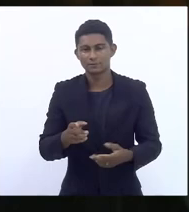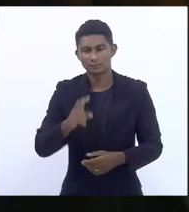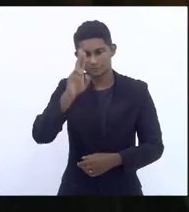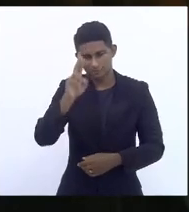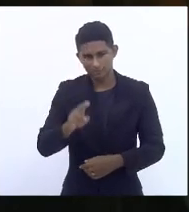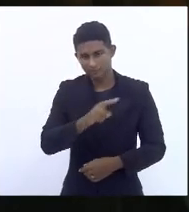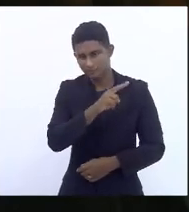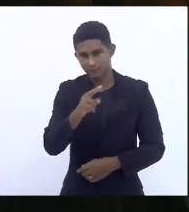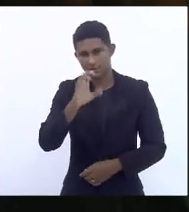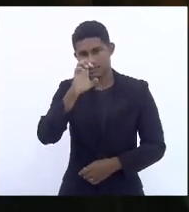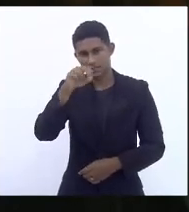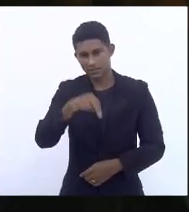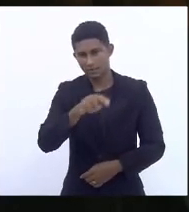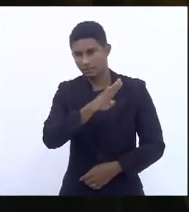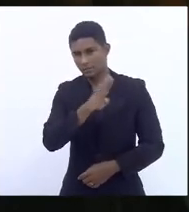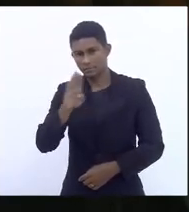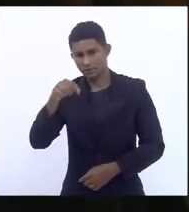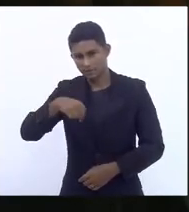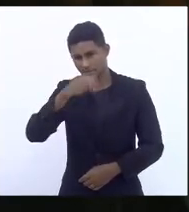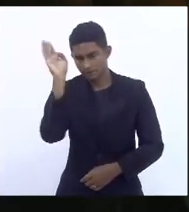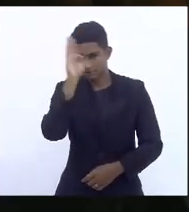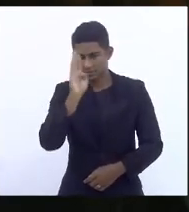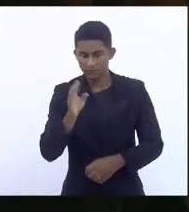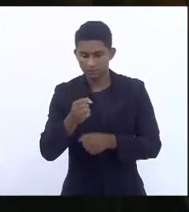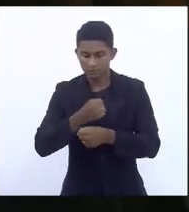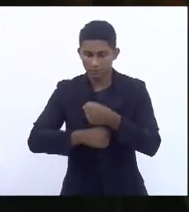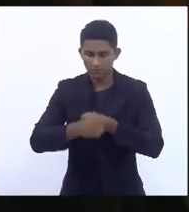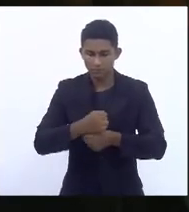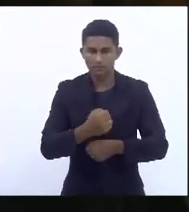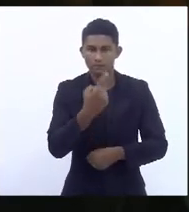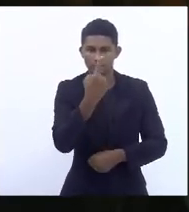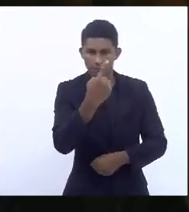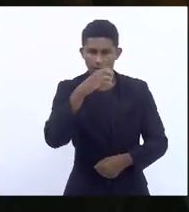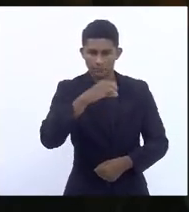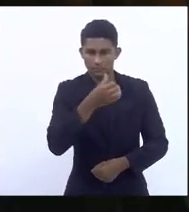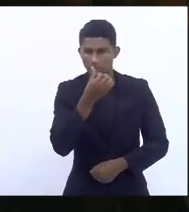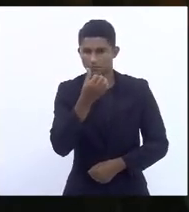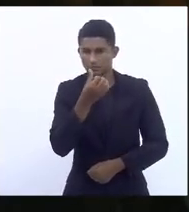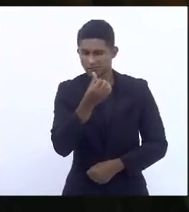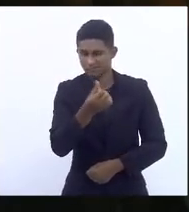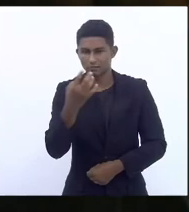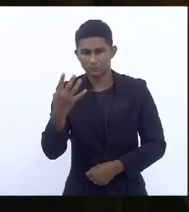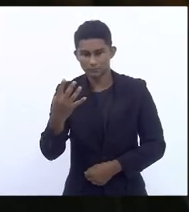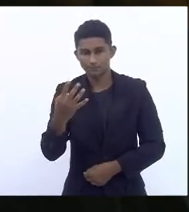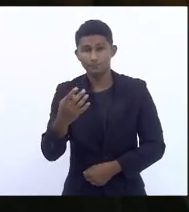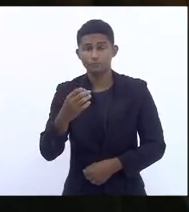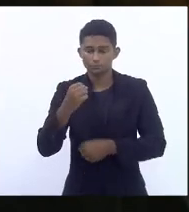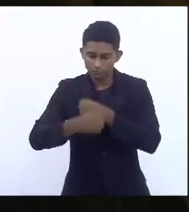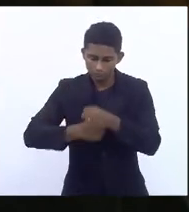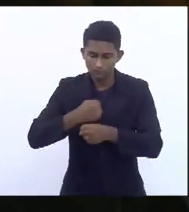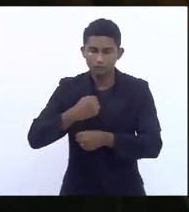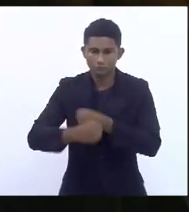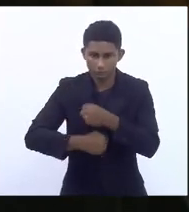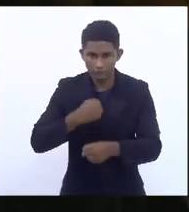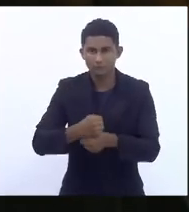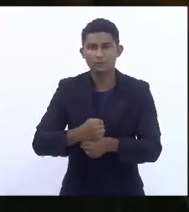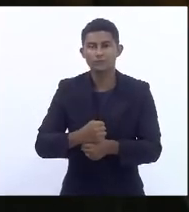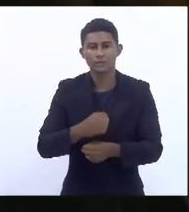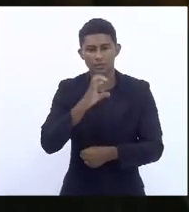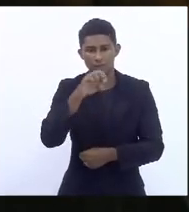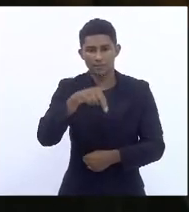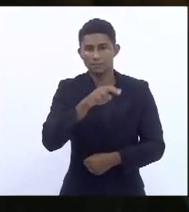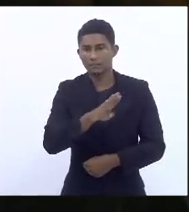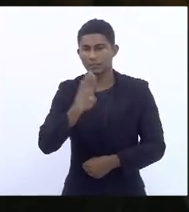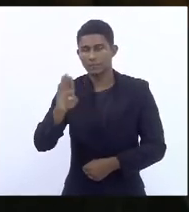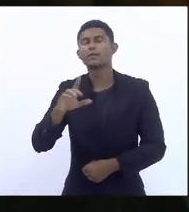CNBB. Desde 1964, que anualmente a CNBB lança a campanha da fraternidade e sempre em